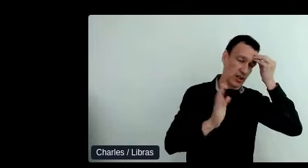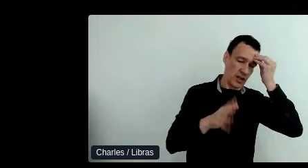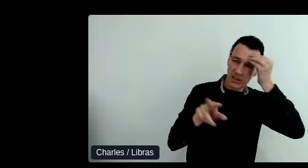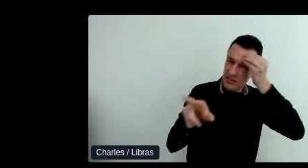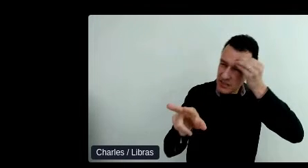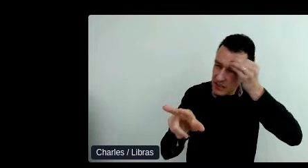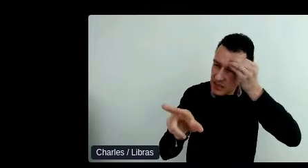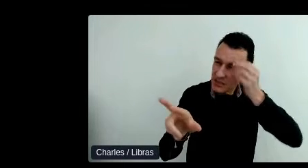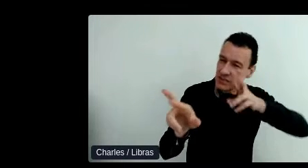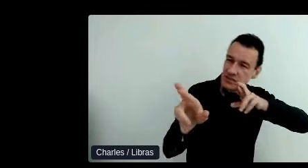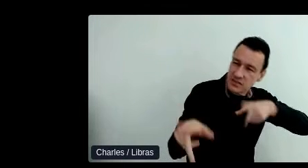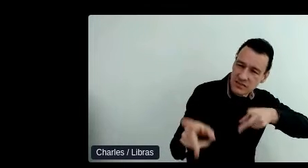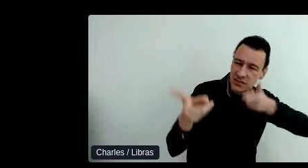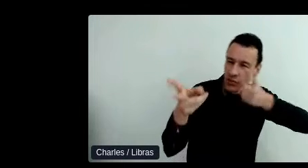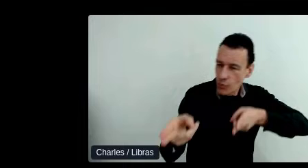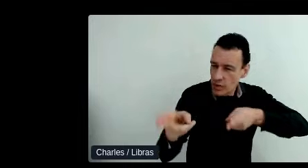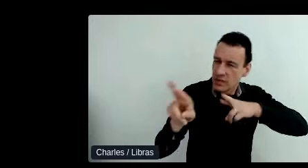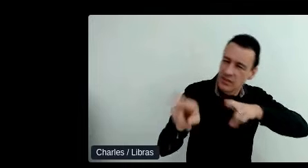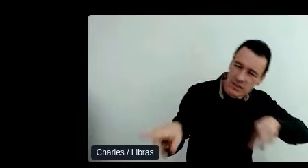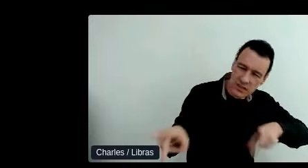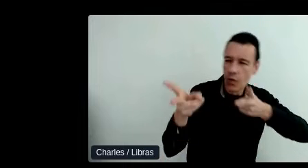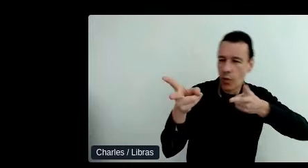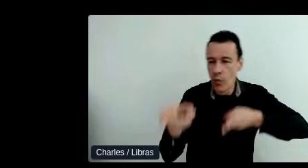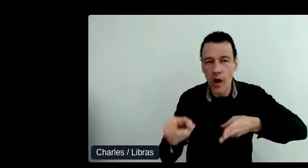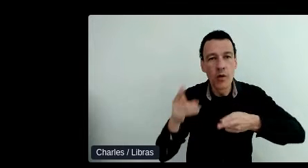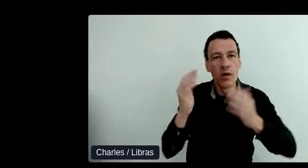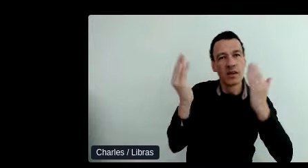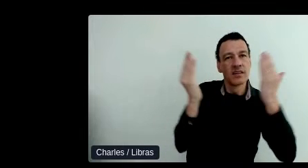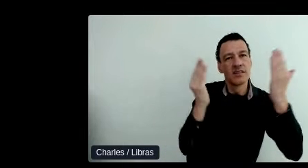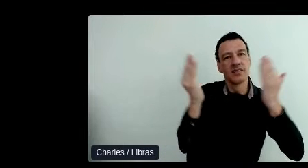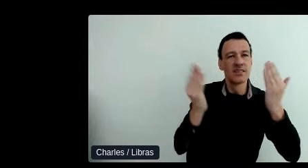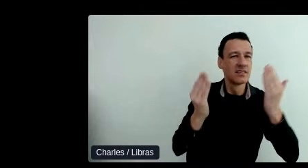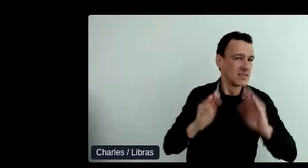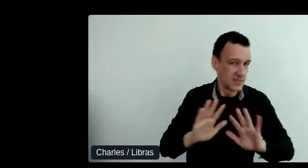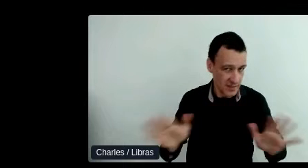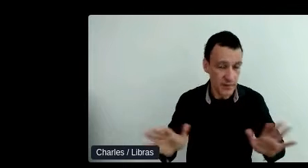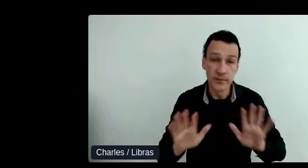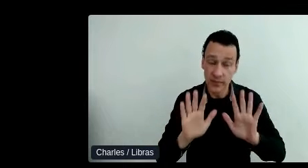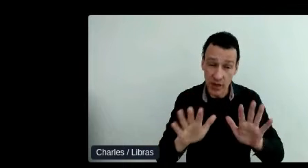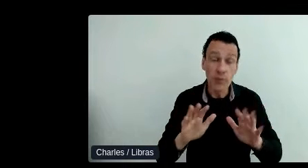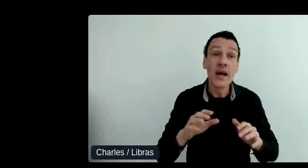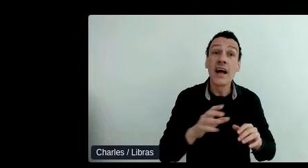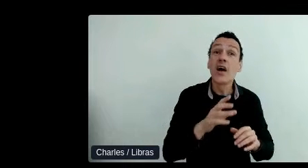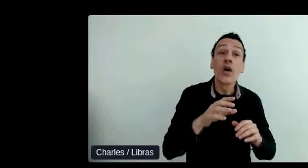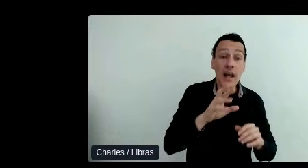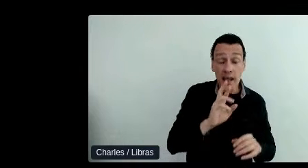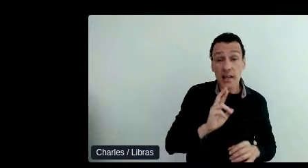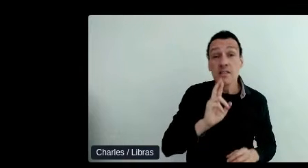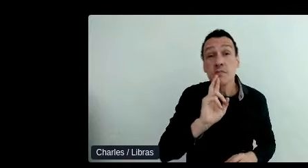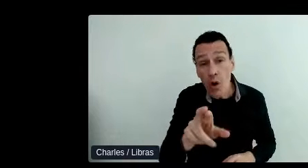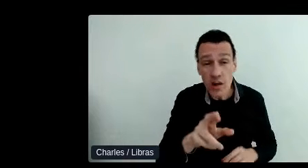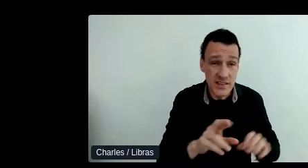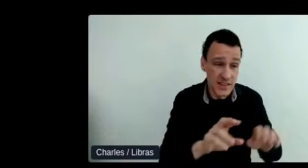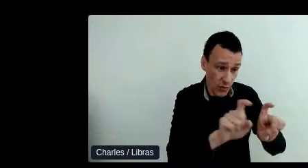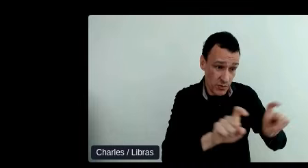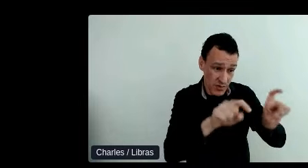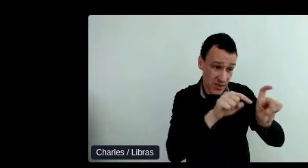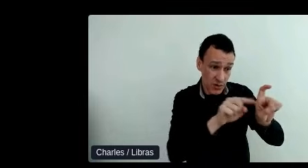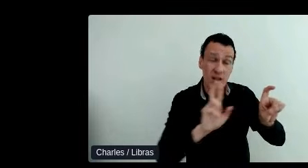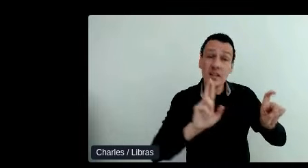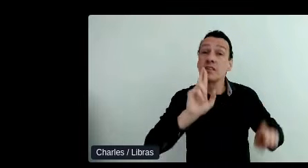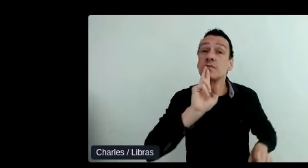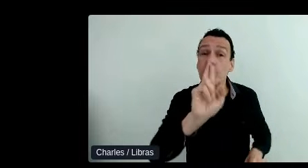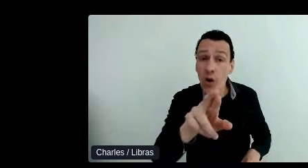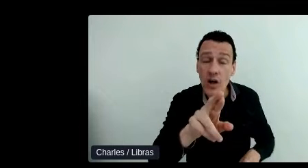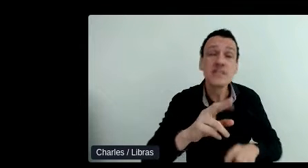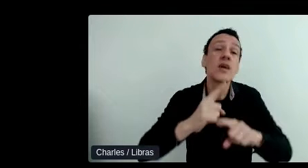nas relações desses dados. Ou seja, qualquer saída naquele algoritmo depende do que for colocado no modelo